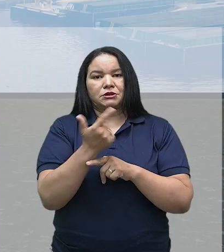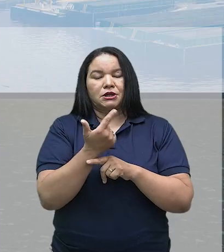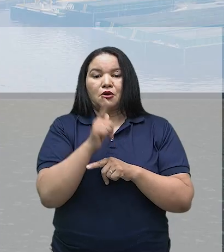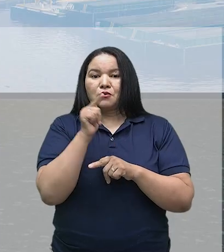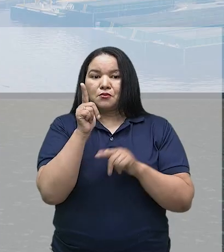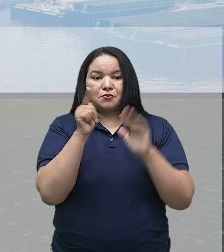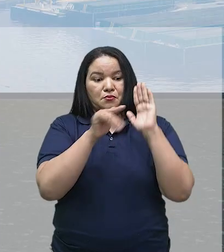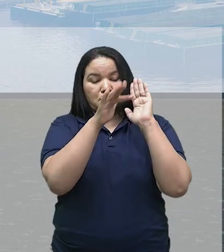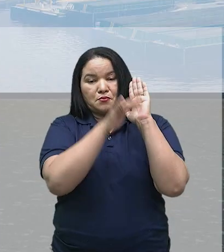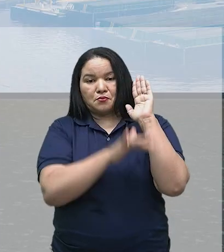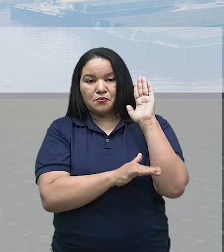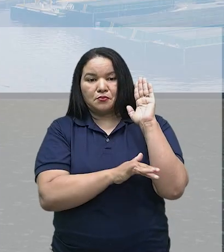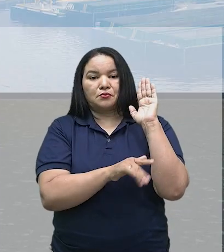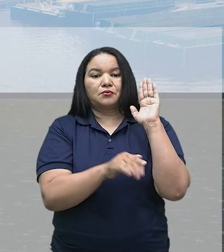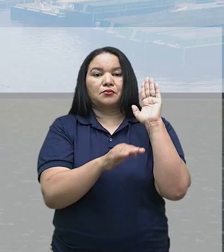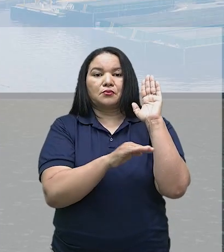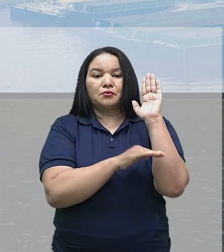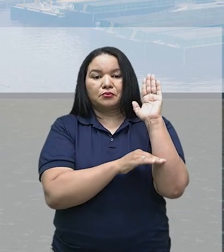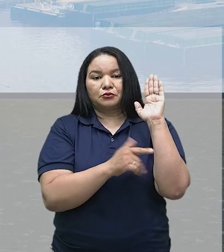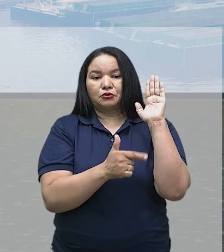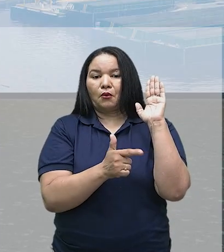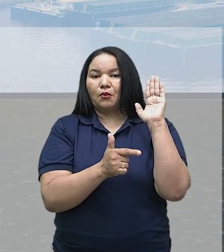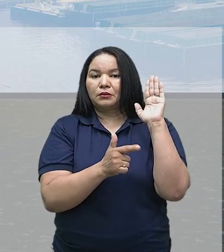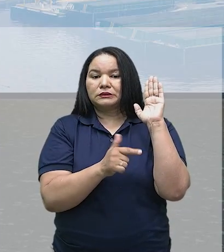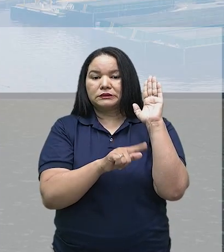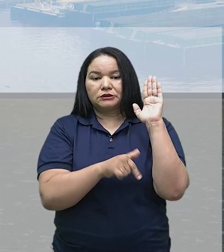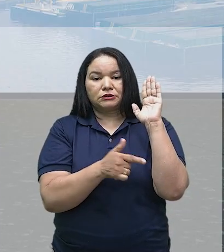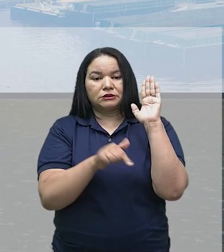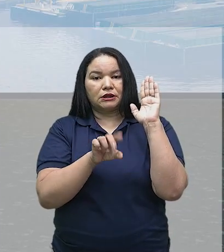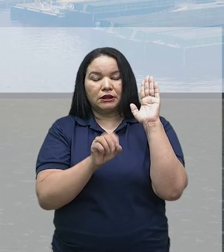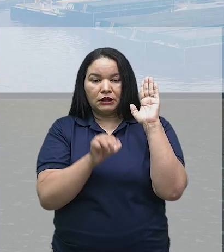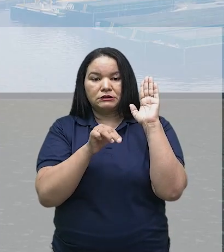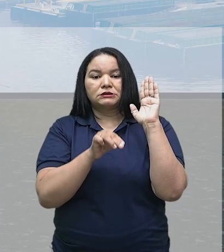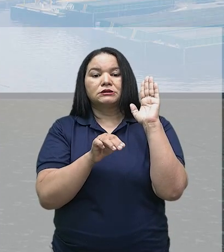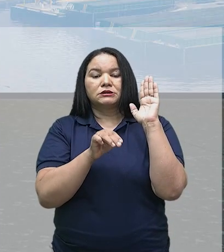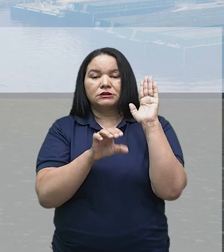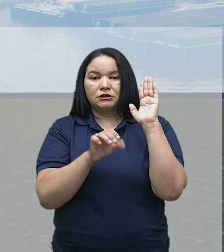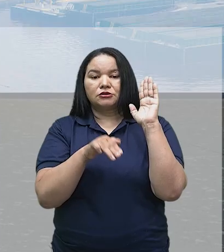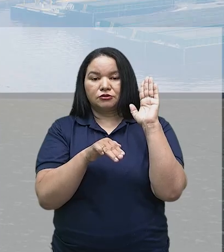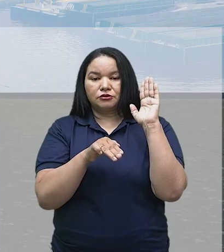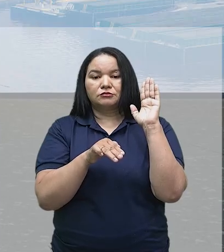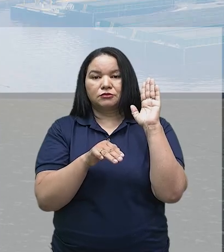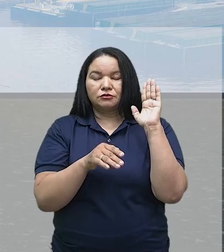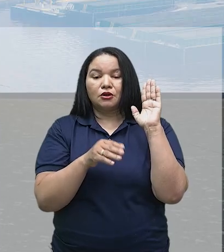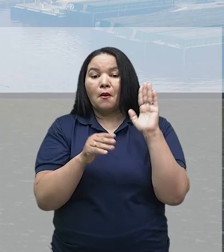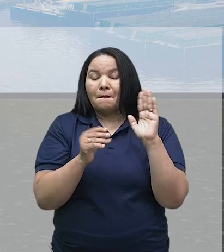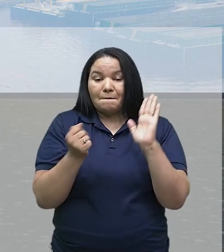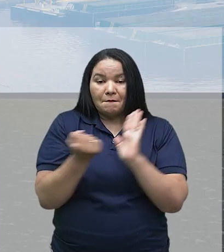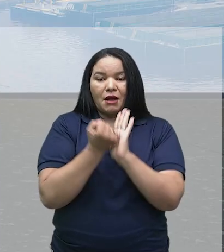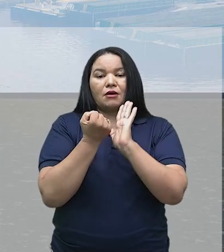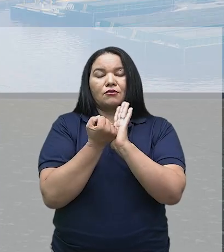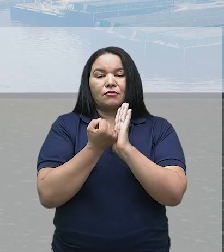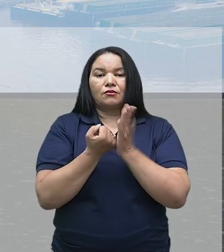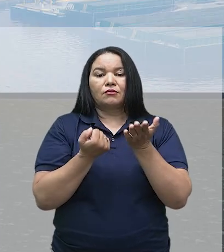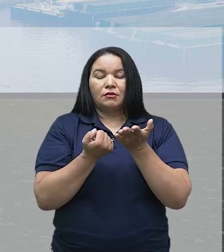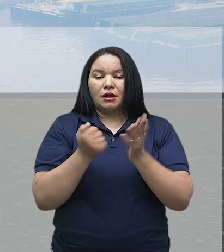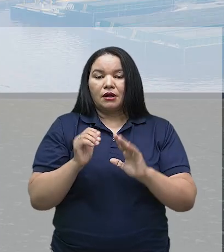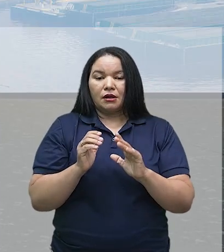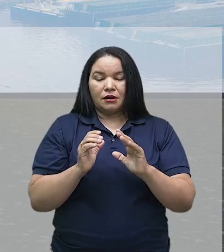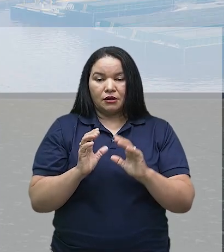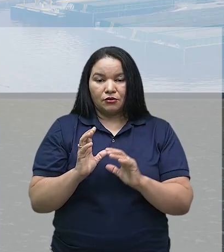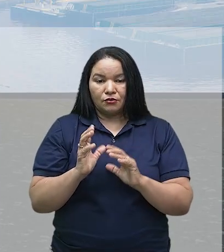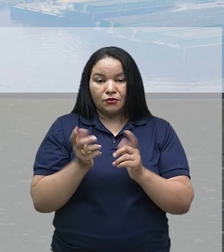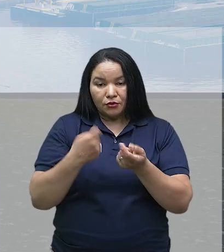nível de 12 metros e 70 centímetros. E isso afetou não apenas o ritmo econômico da região, como